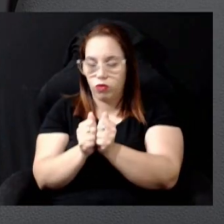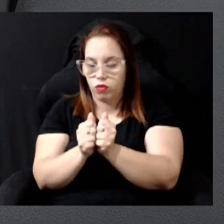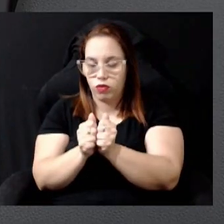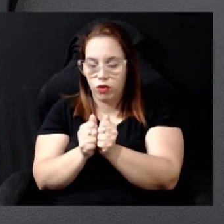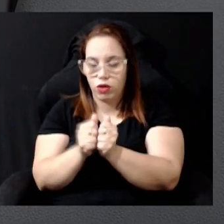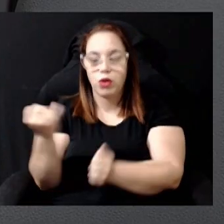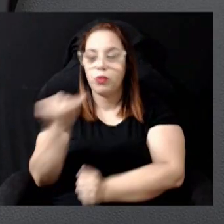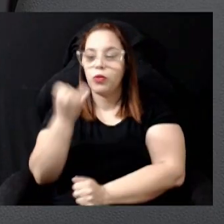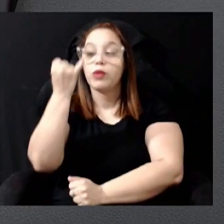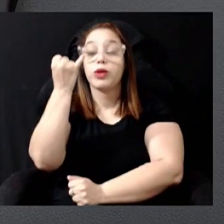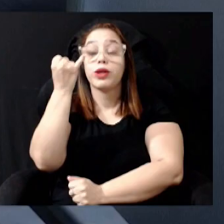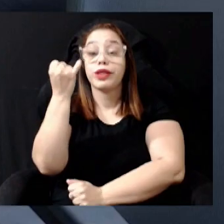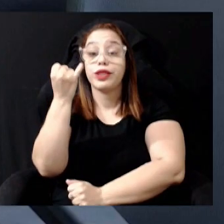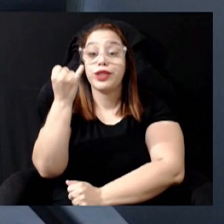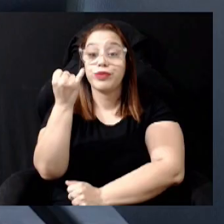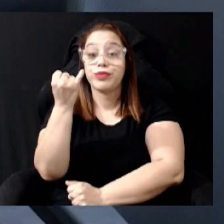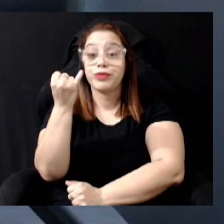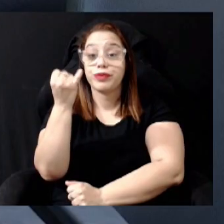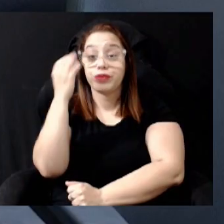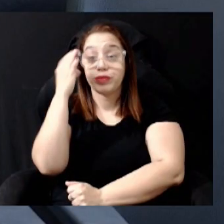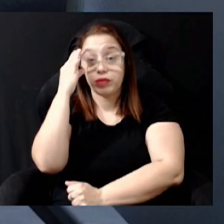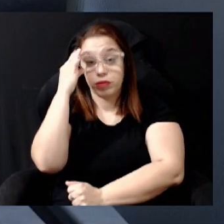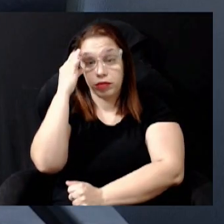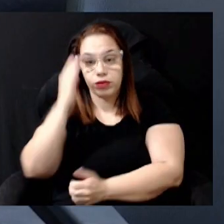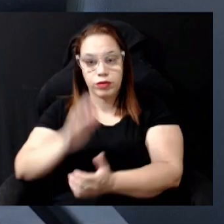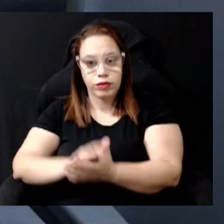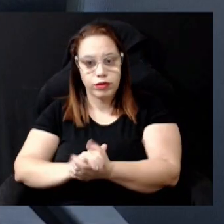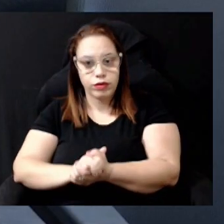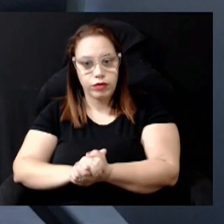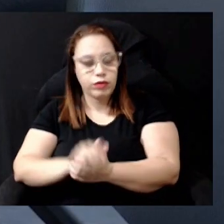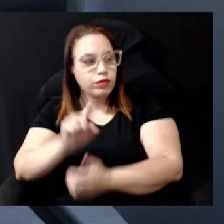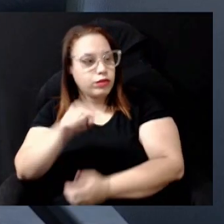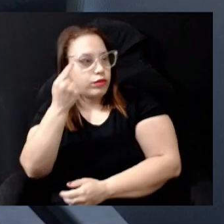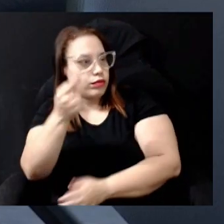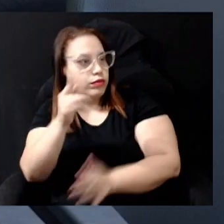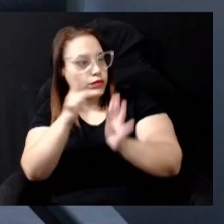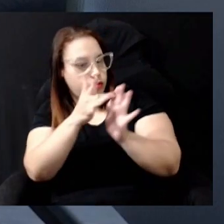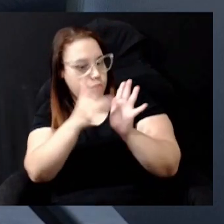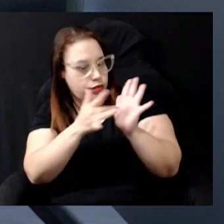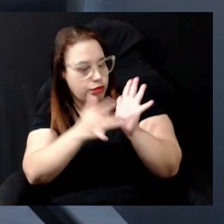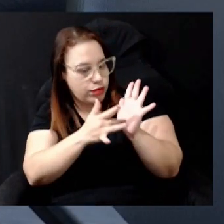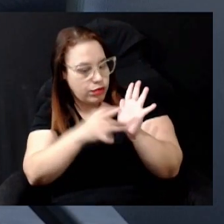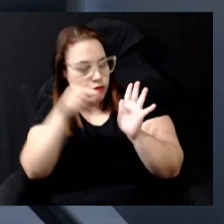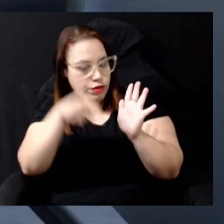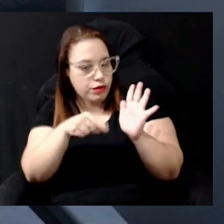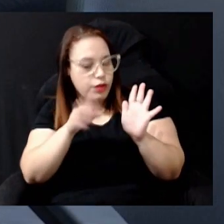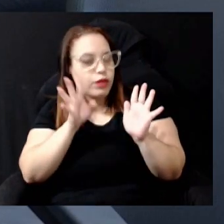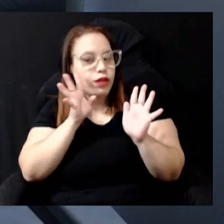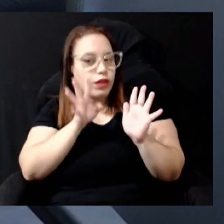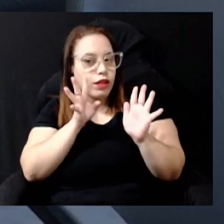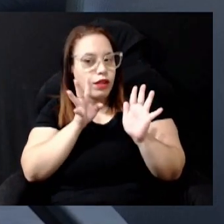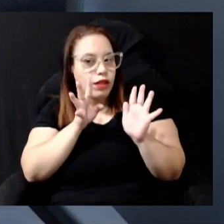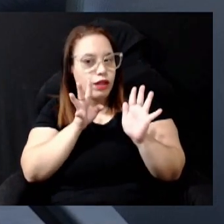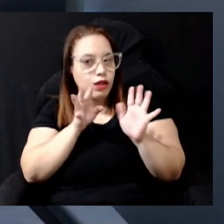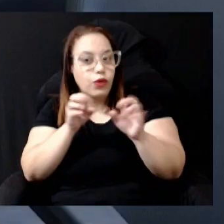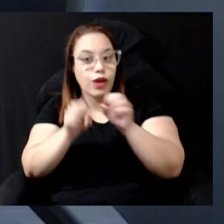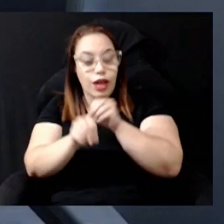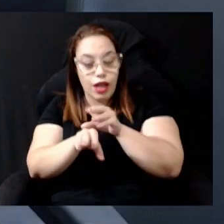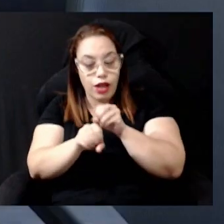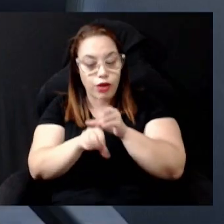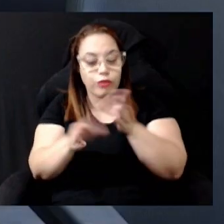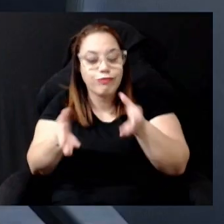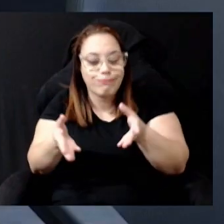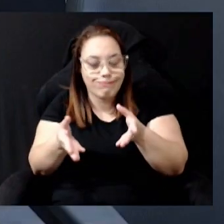as reivindicações atendidas. Uma outra pauta que também é de interesse público é a educação. E o senhor